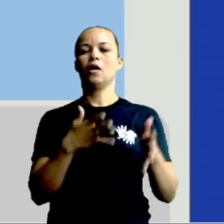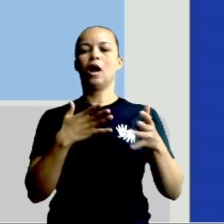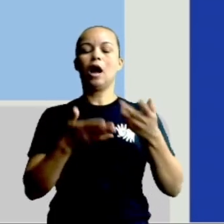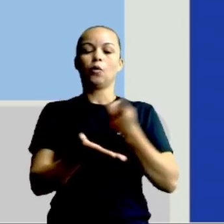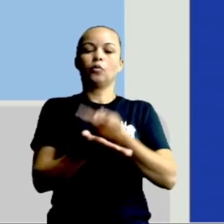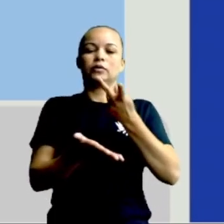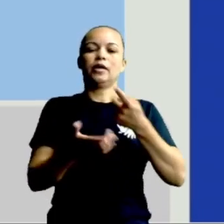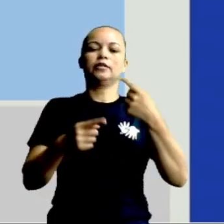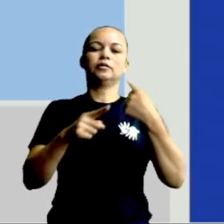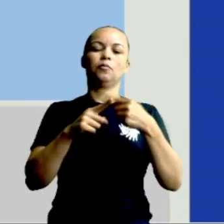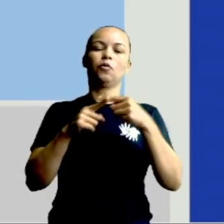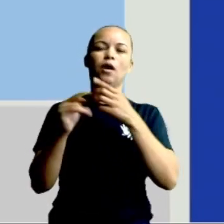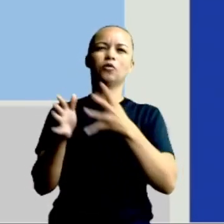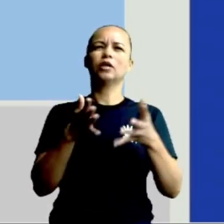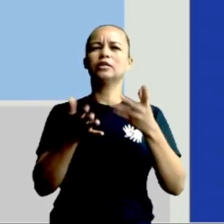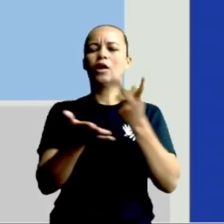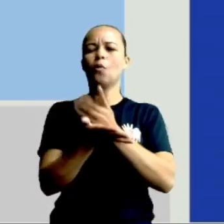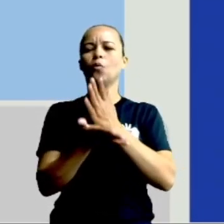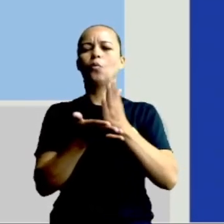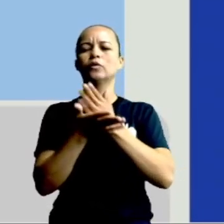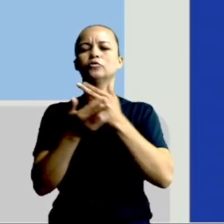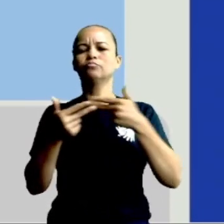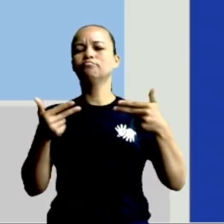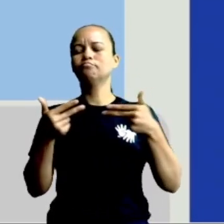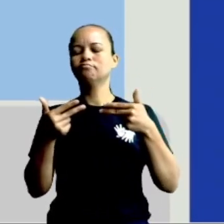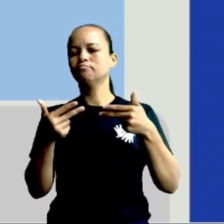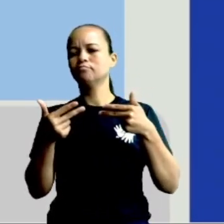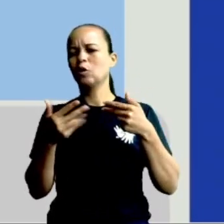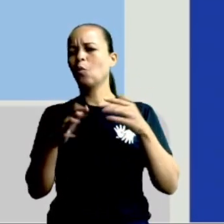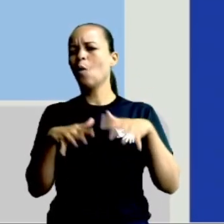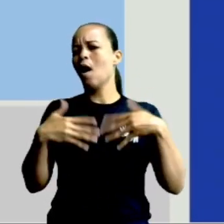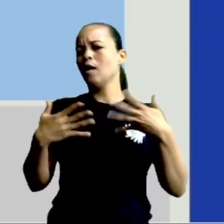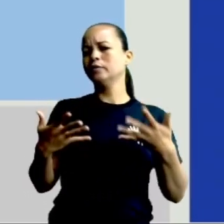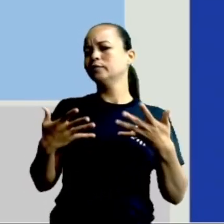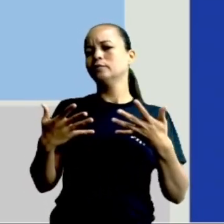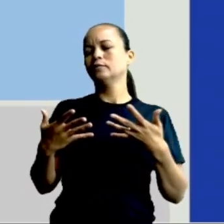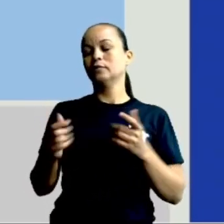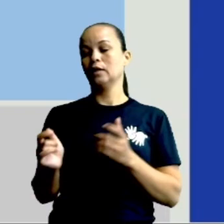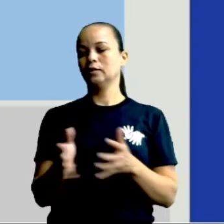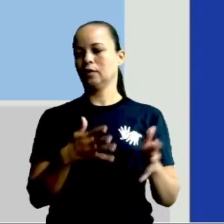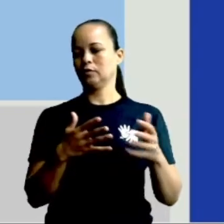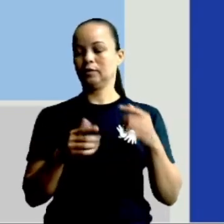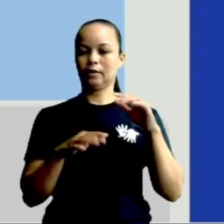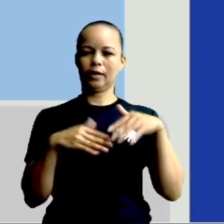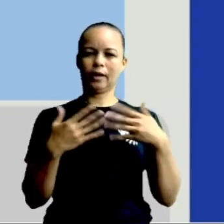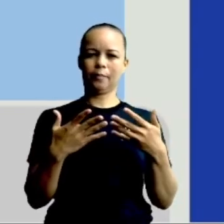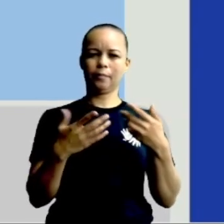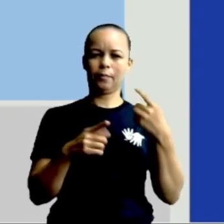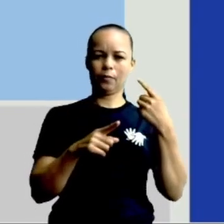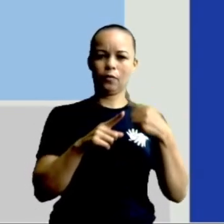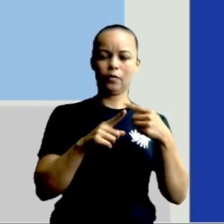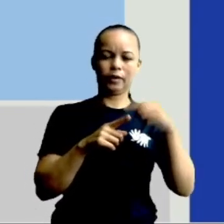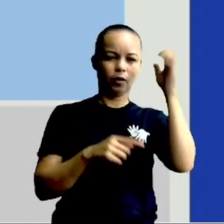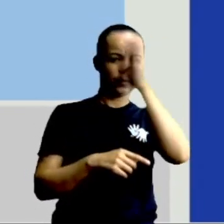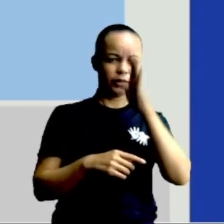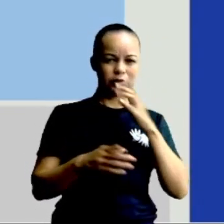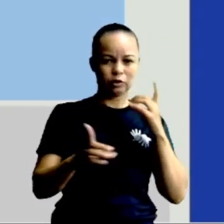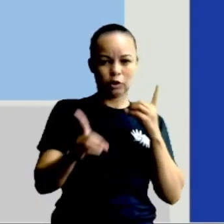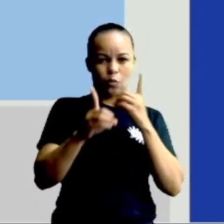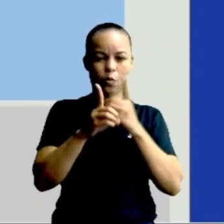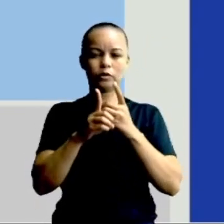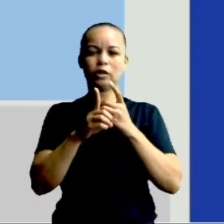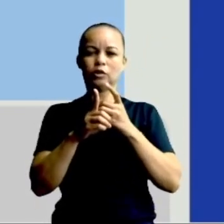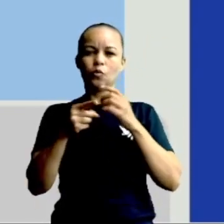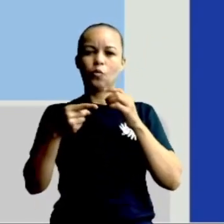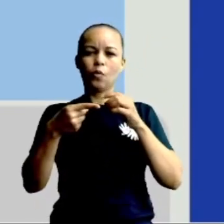alguns fatores. Quais são eles? Será que é porque o Brasil se encontra todo no hemisfério norte? Ou